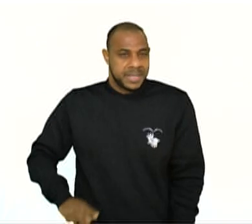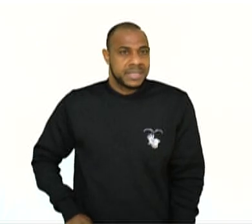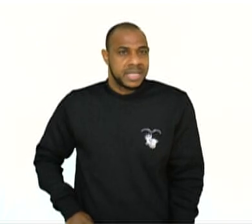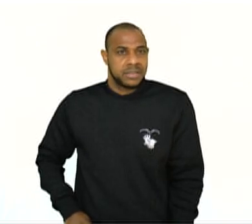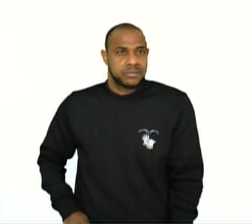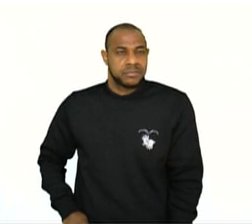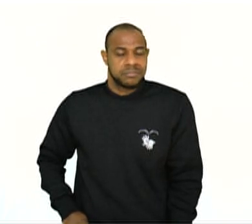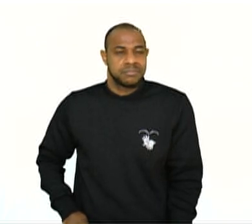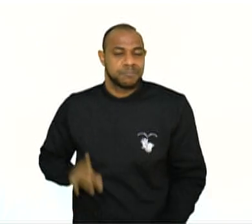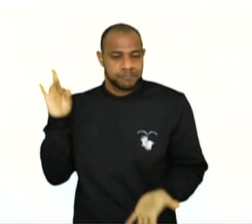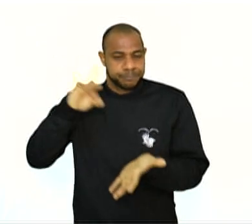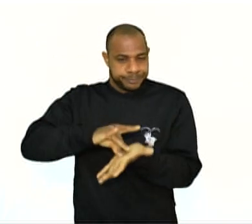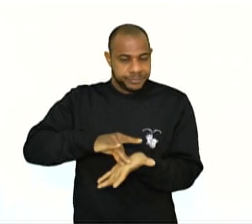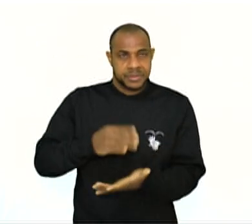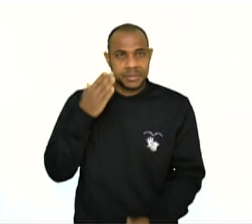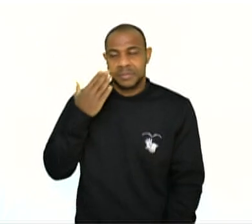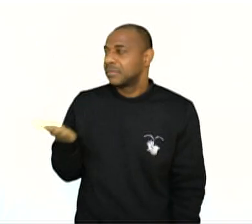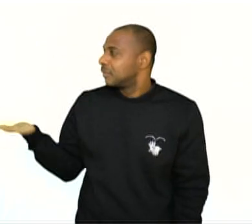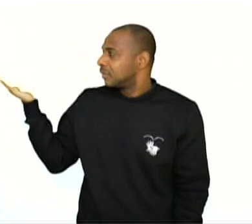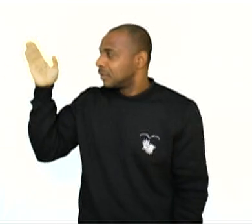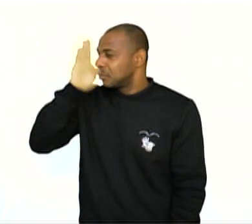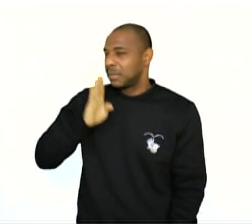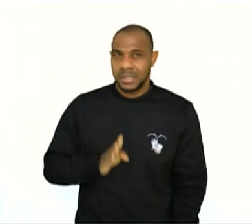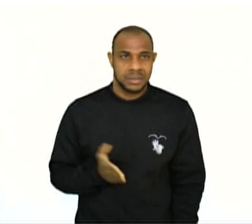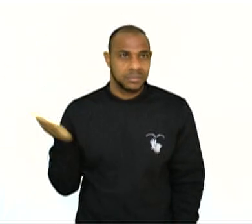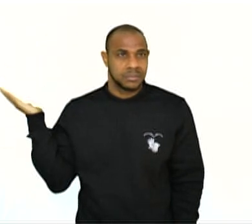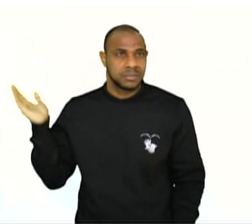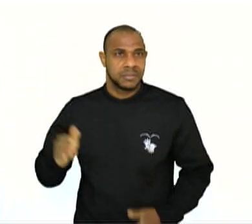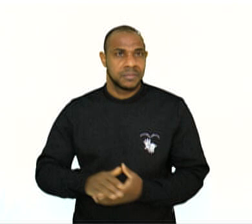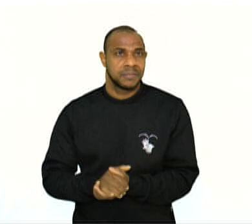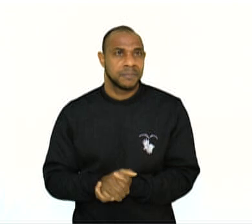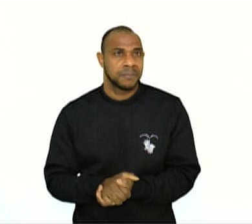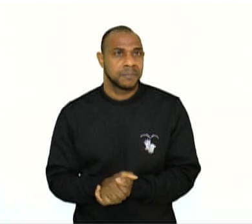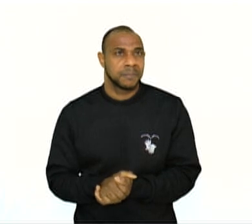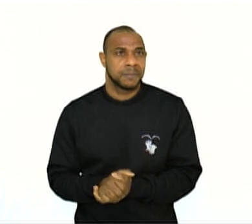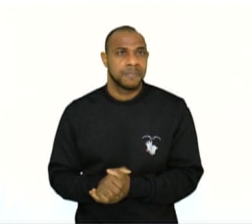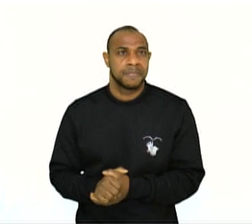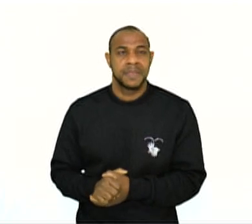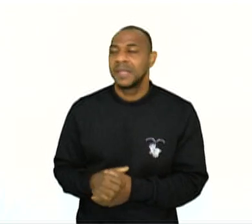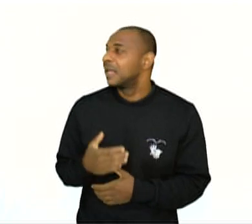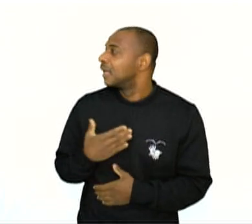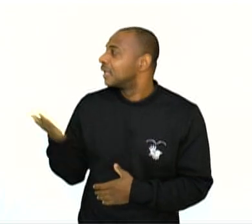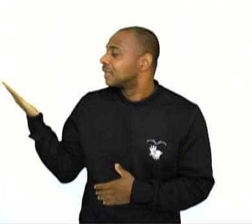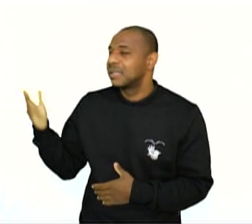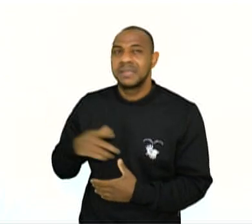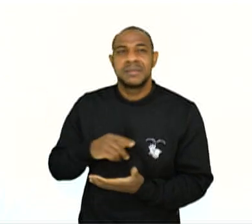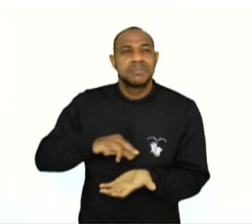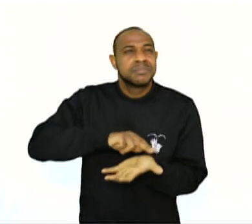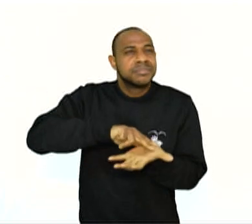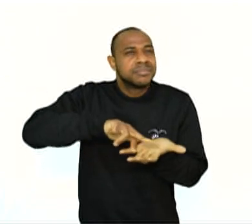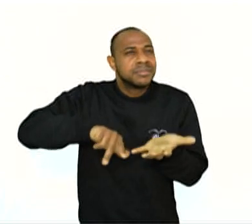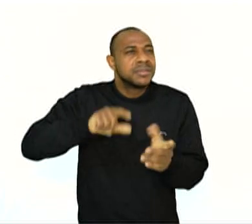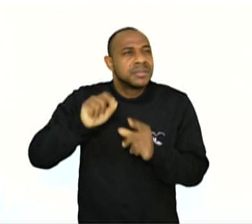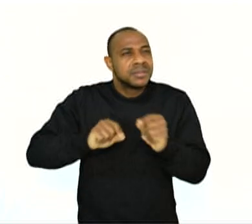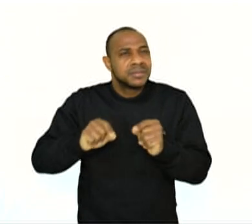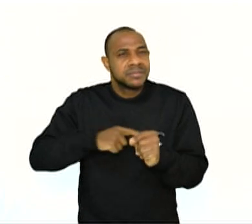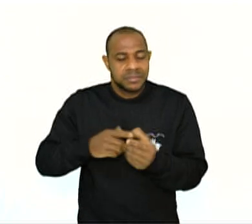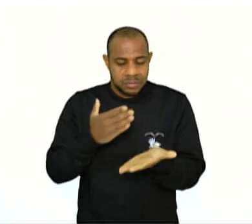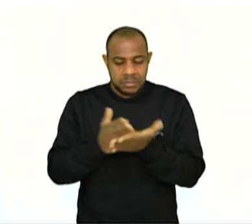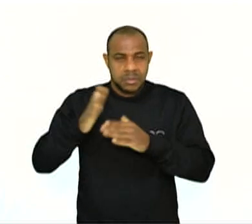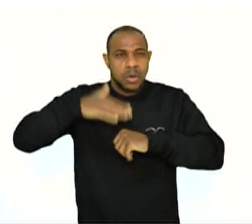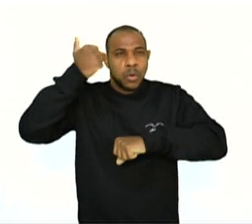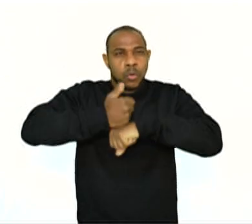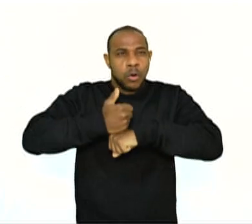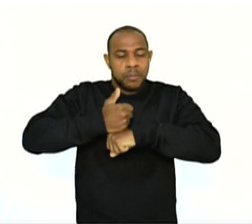golpe parlamentar, que a gente vai analisar depois da primeira atividade, depois do quiz, ele deu uma certa legitimidade para o golpe. Por